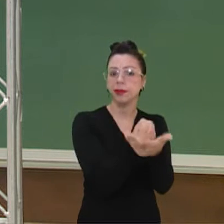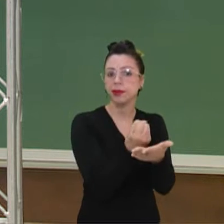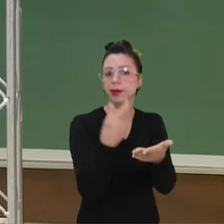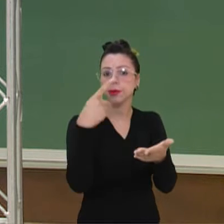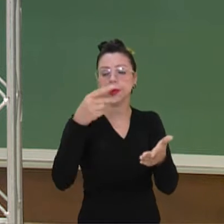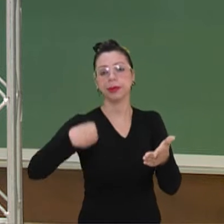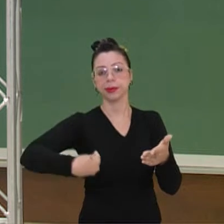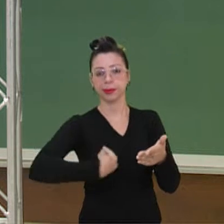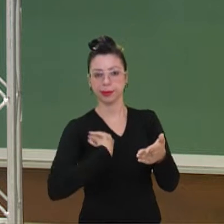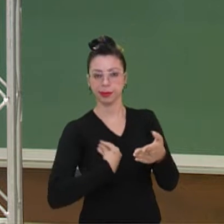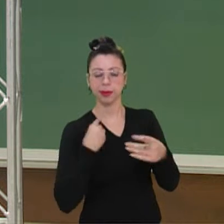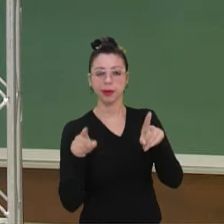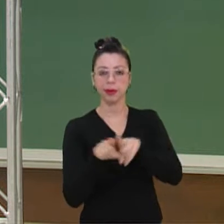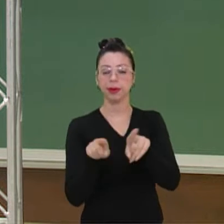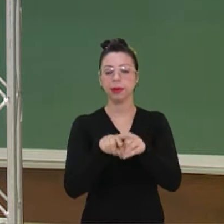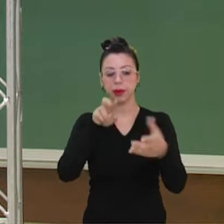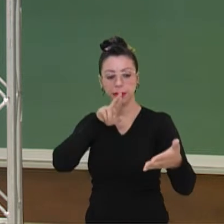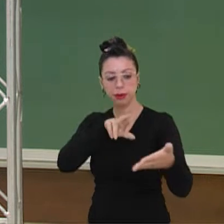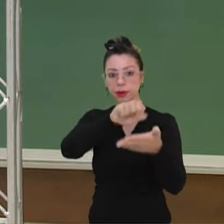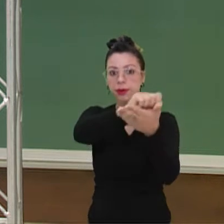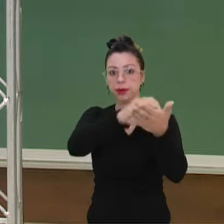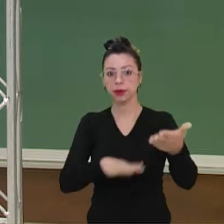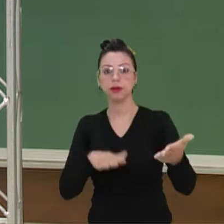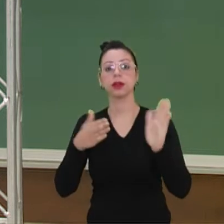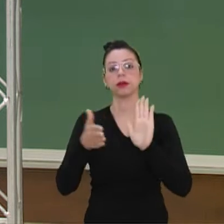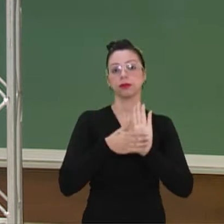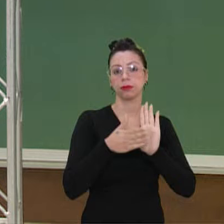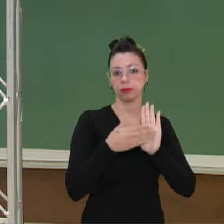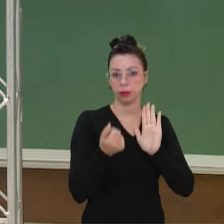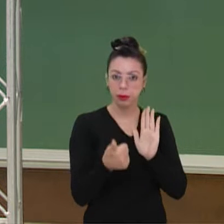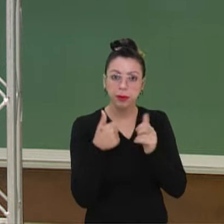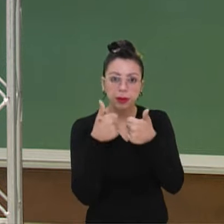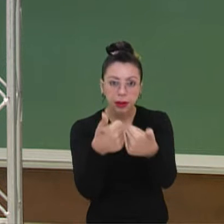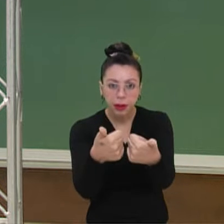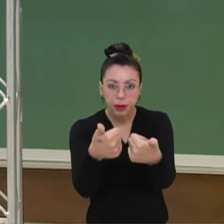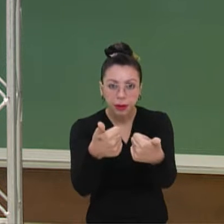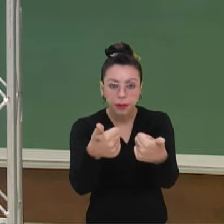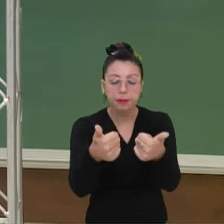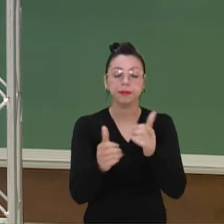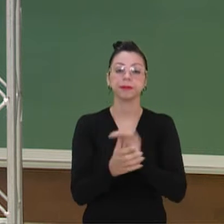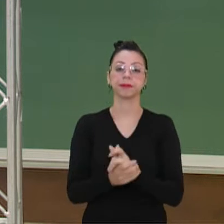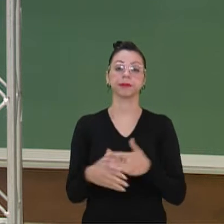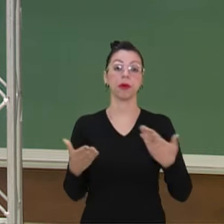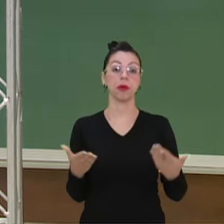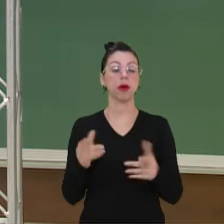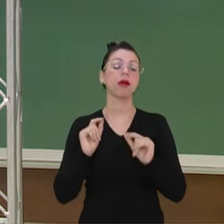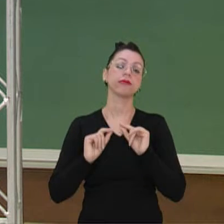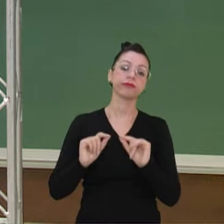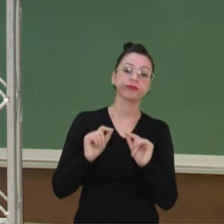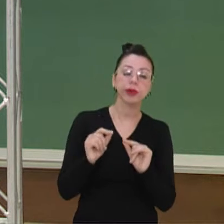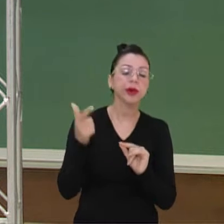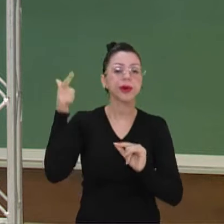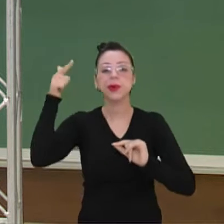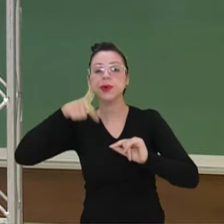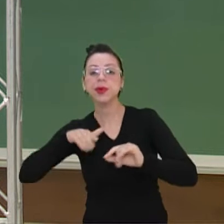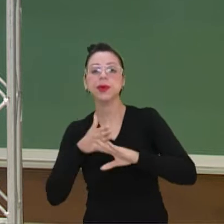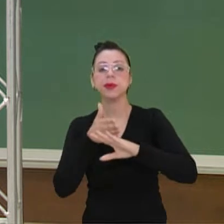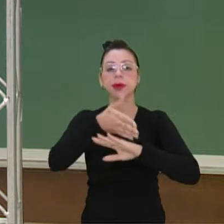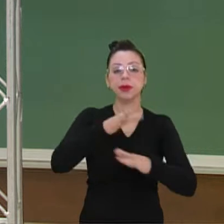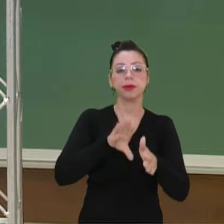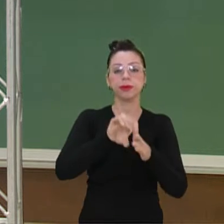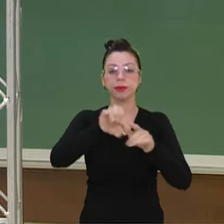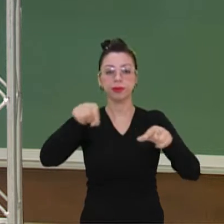presença, e também os exercícios que estão propostos, ok? Bom, caso você não consiga